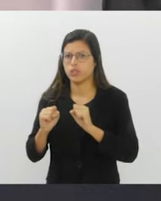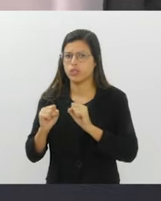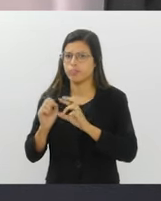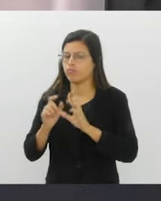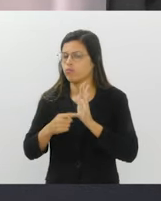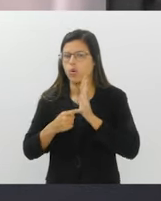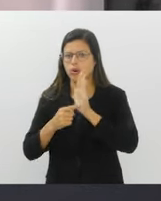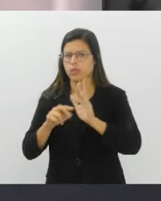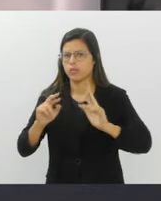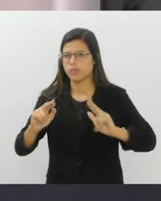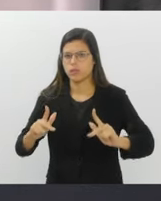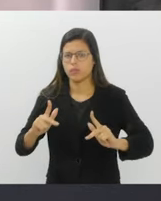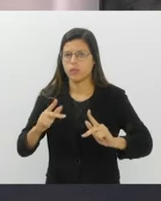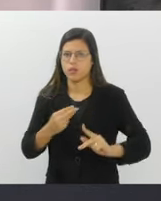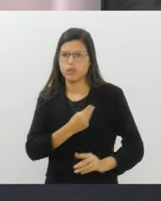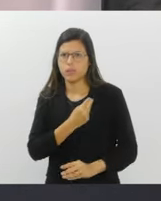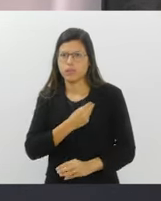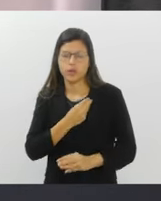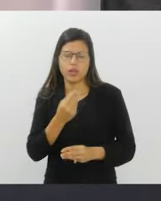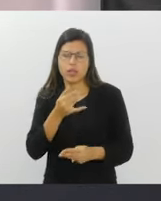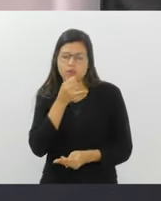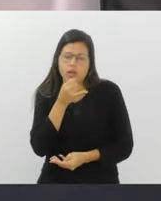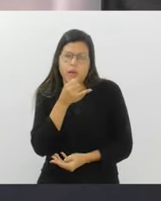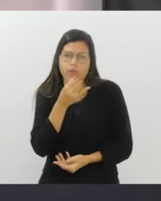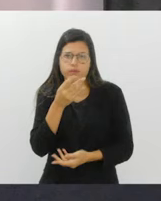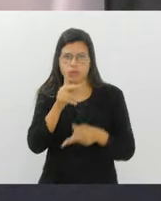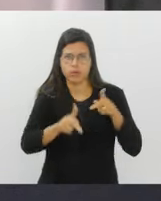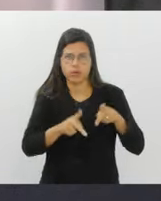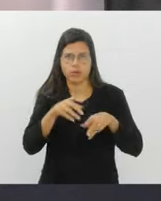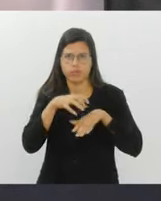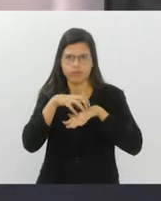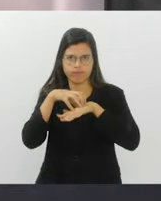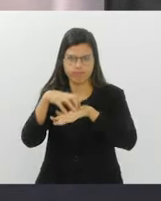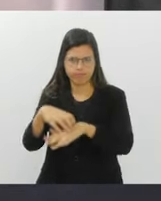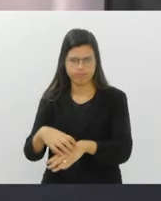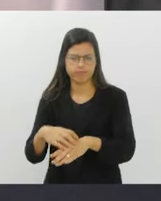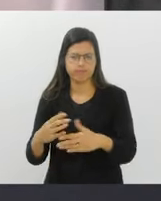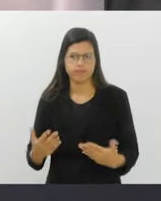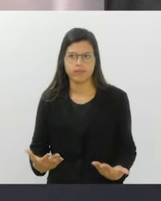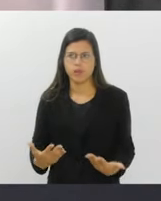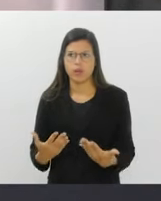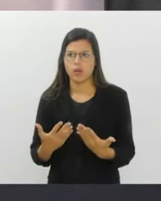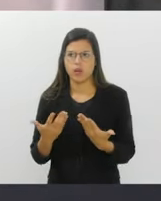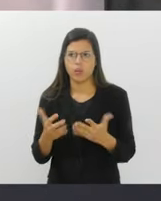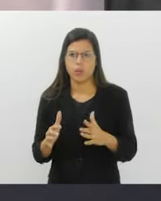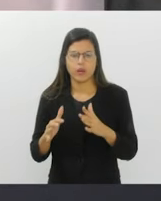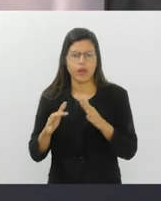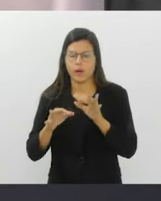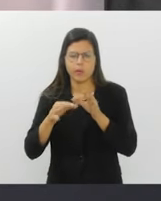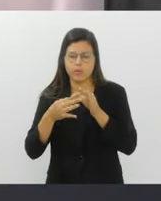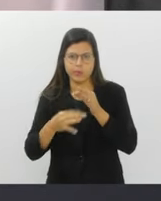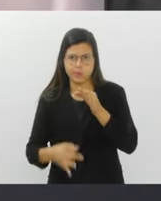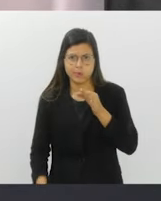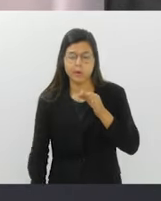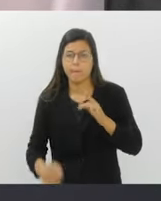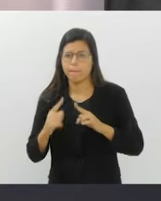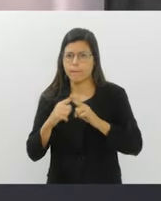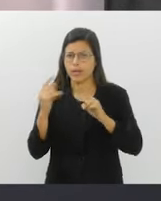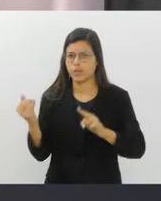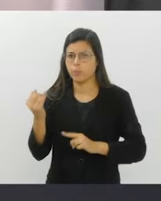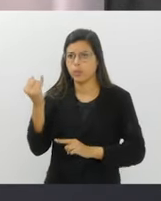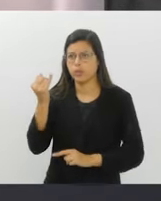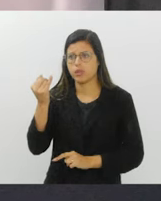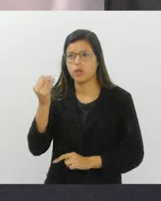diferença na vida dos transportes públicos, por exemplo, com o fortalecimento da agenda. Então, não, sem querer me esgotar nesse tema, mas eu achei fundamental e por isso vim